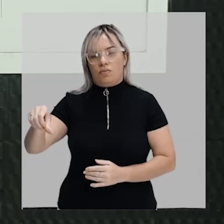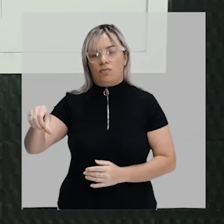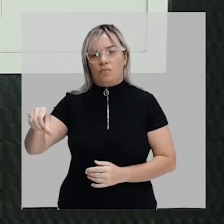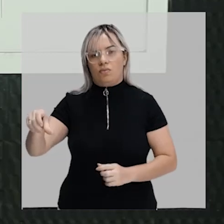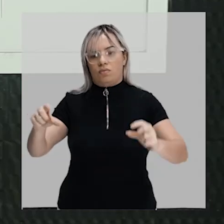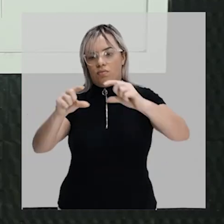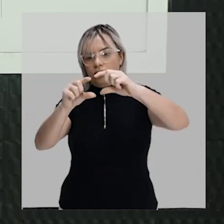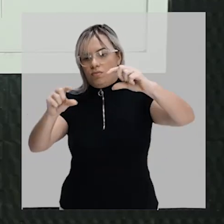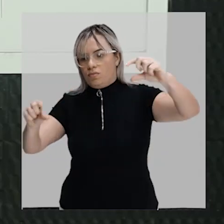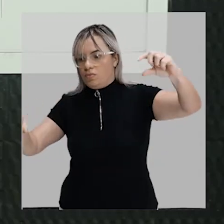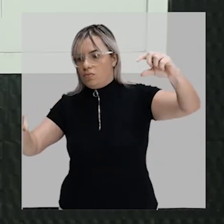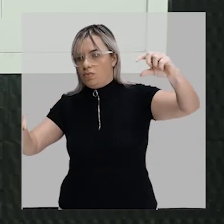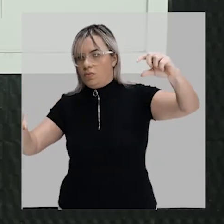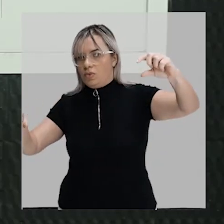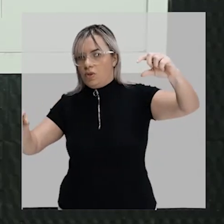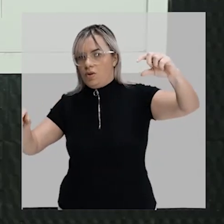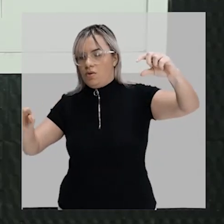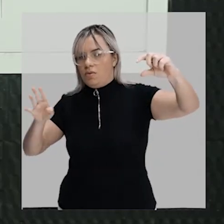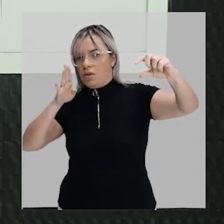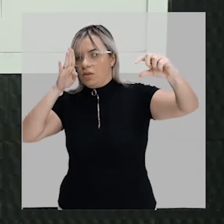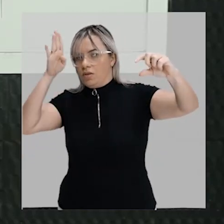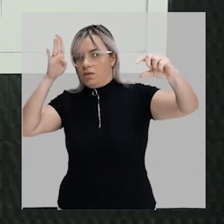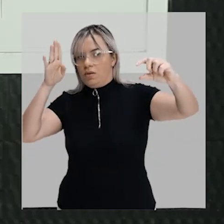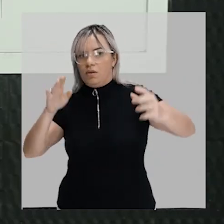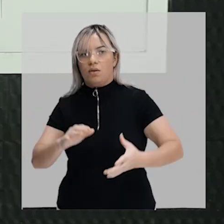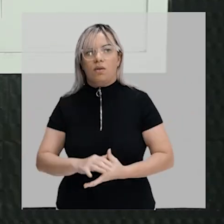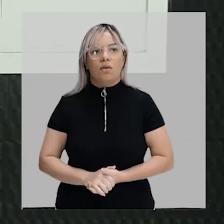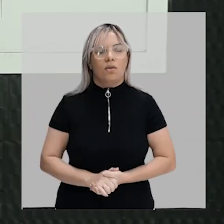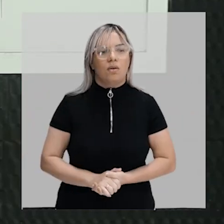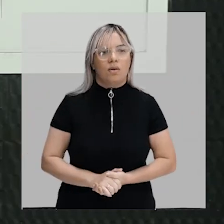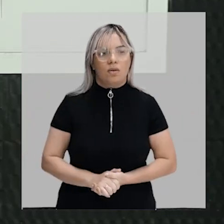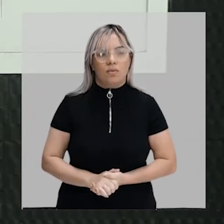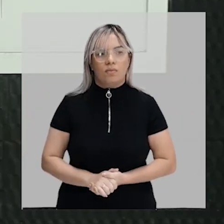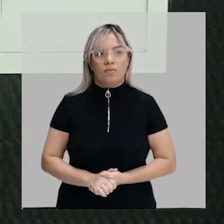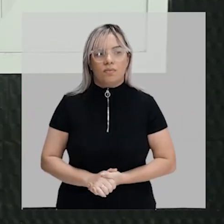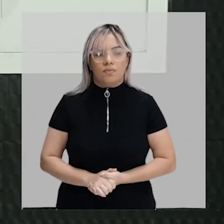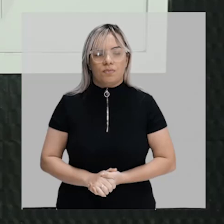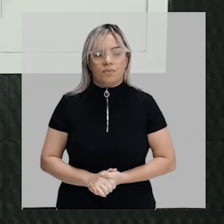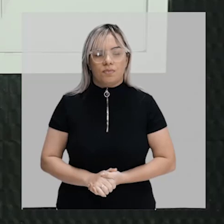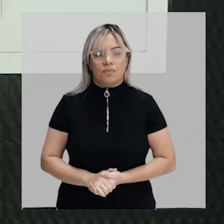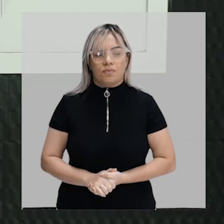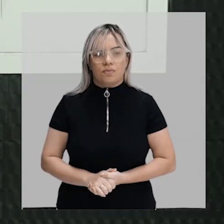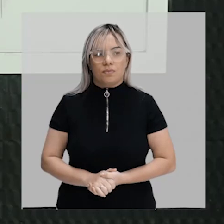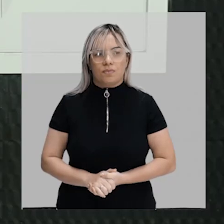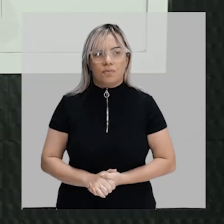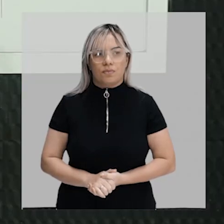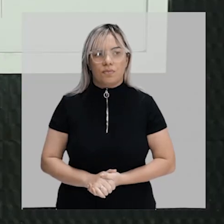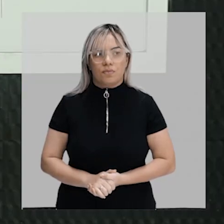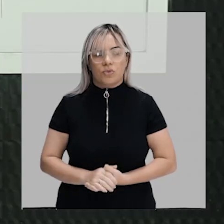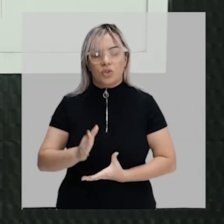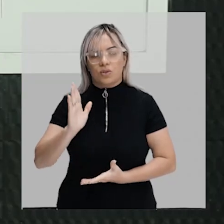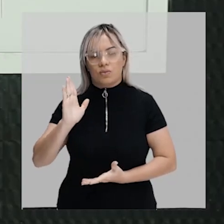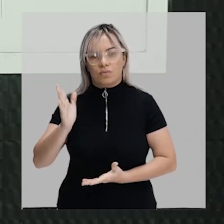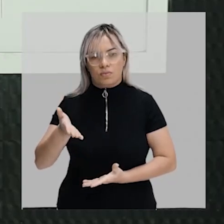parte da Diagonal principal certo fazem parte da Diagonal principal já